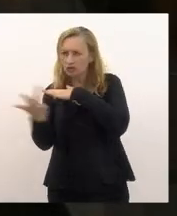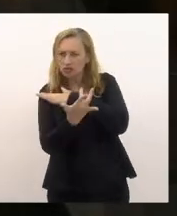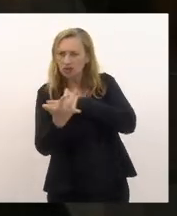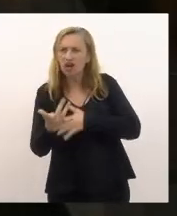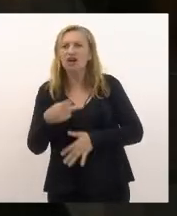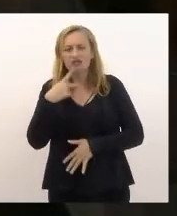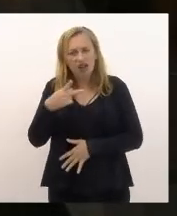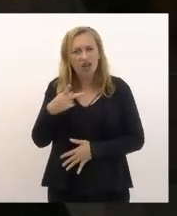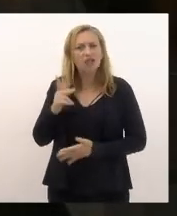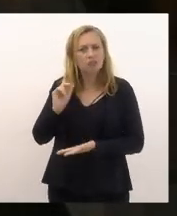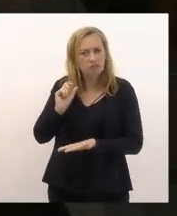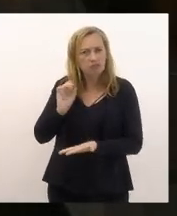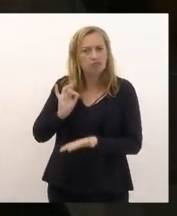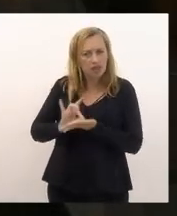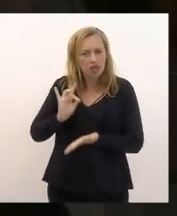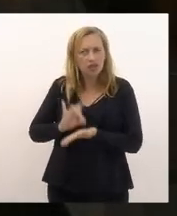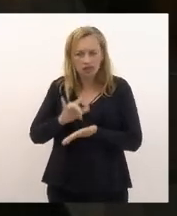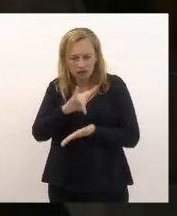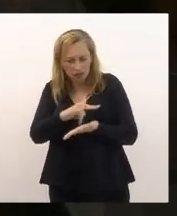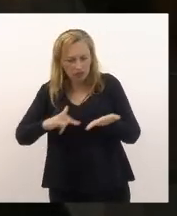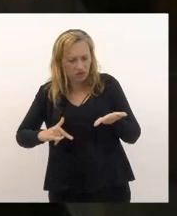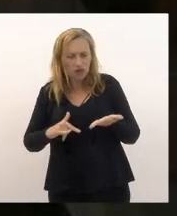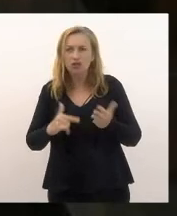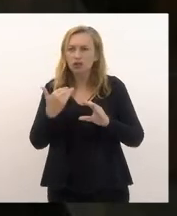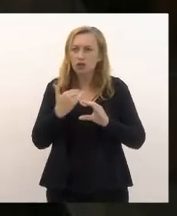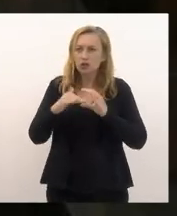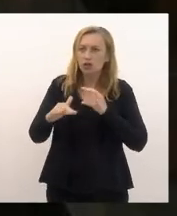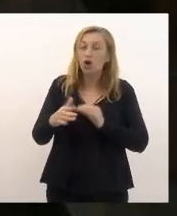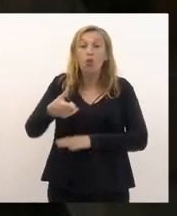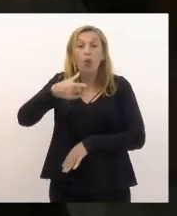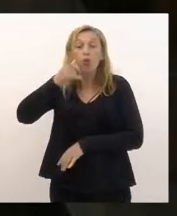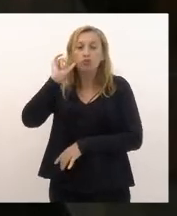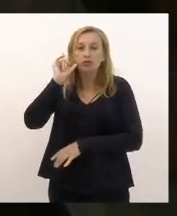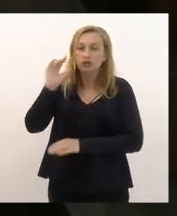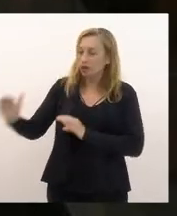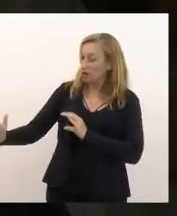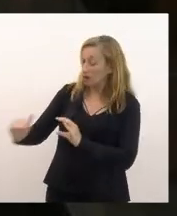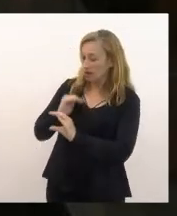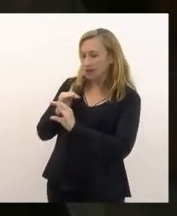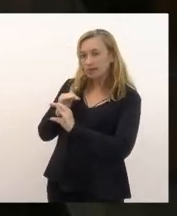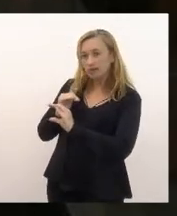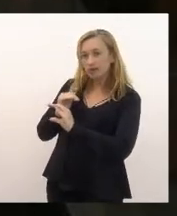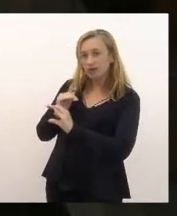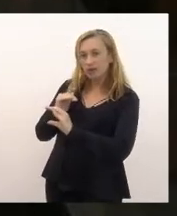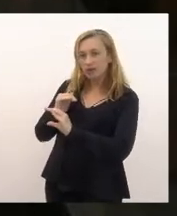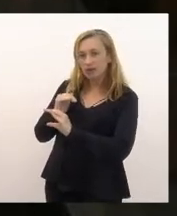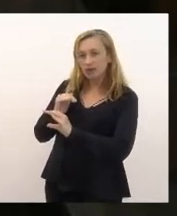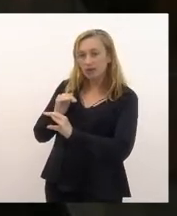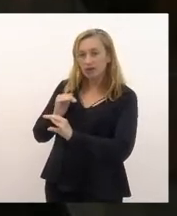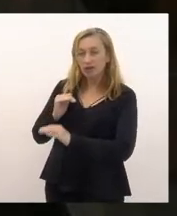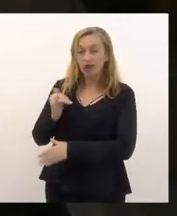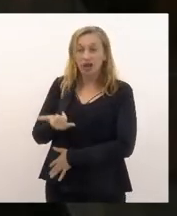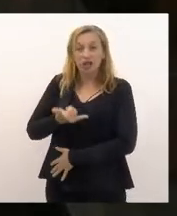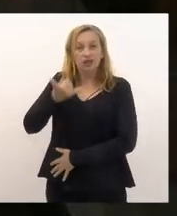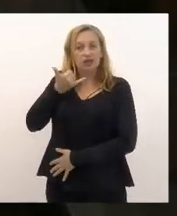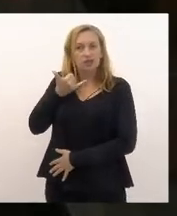repudiei via documento, via ofício. E ontem recebi a